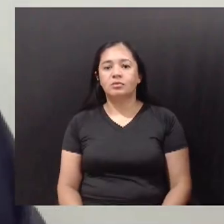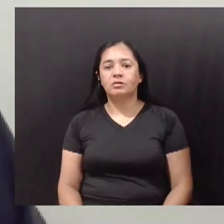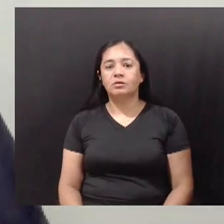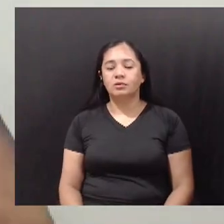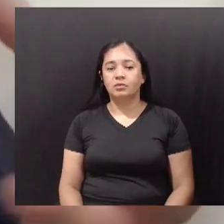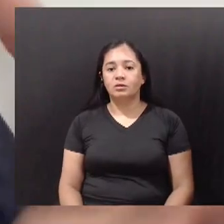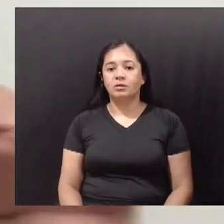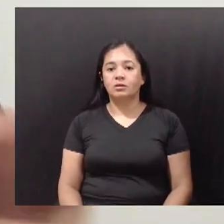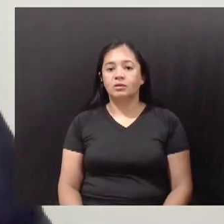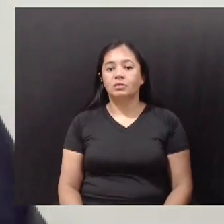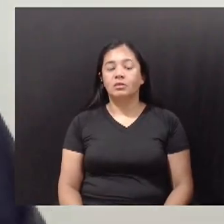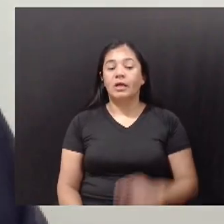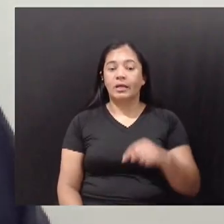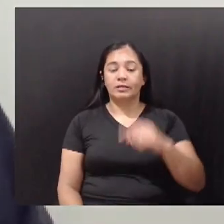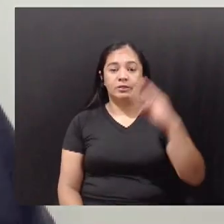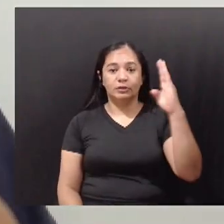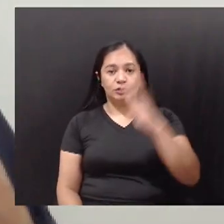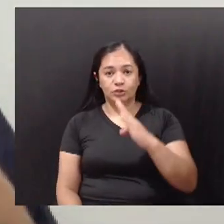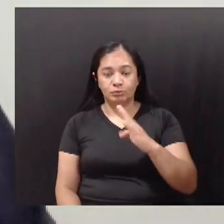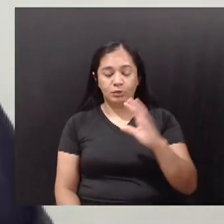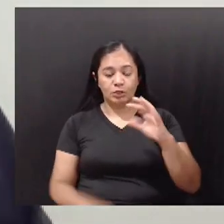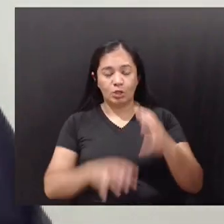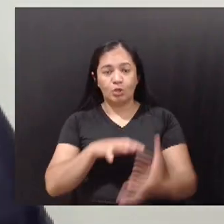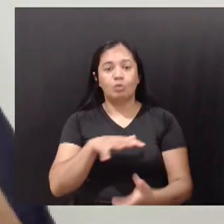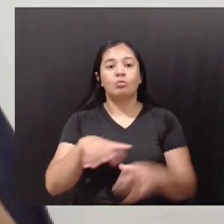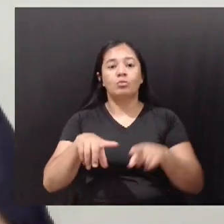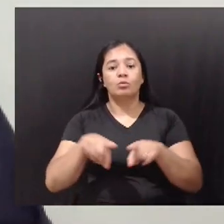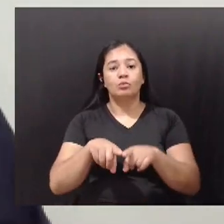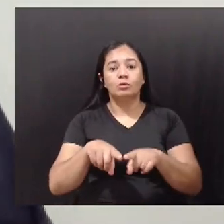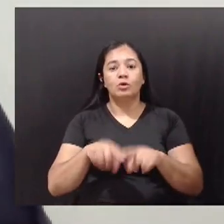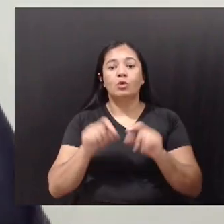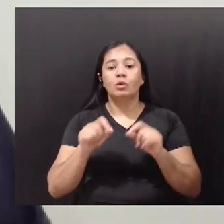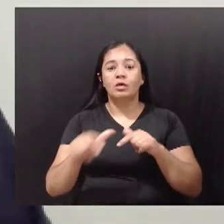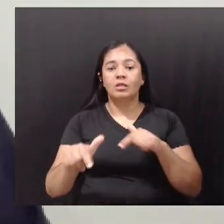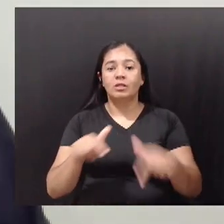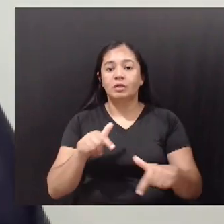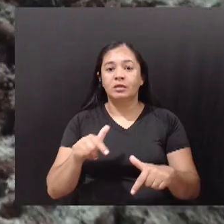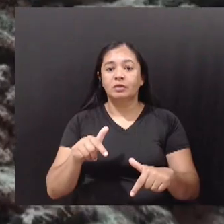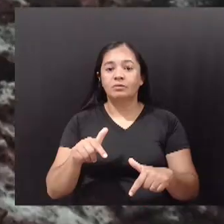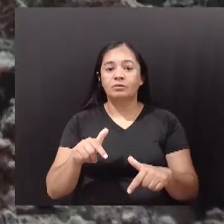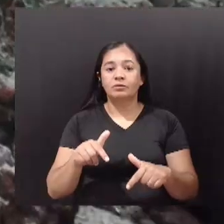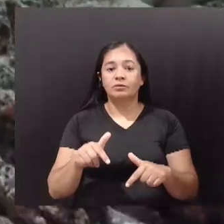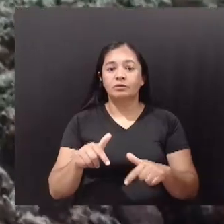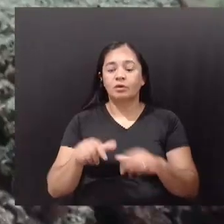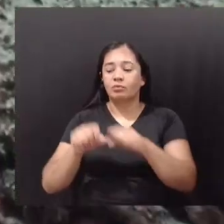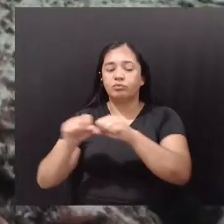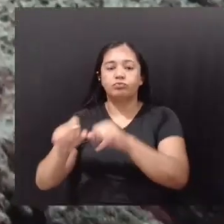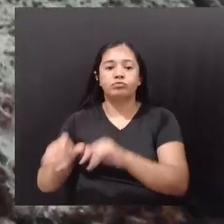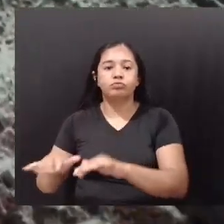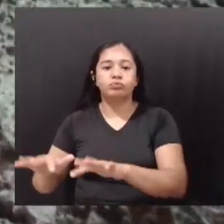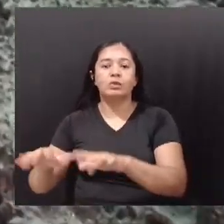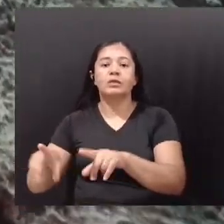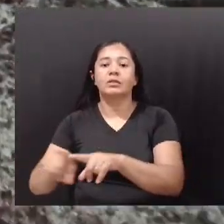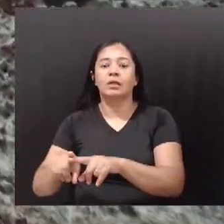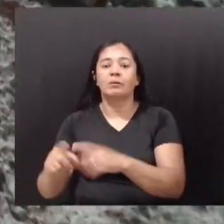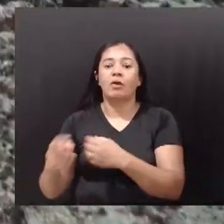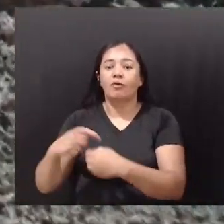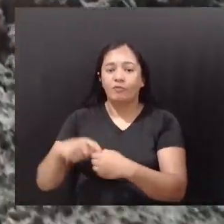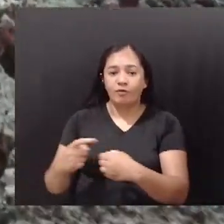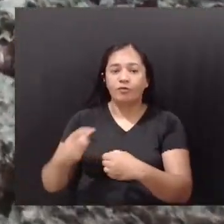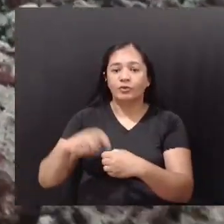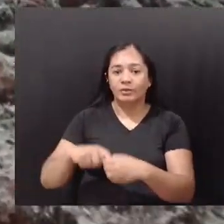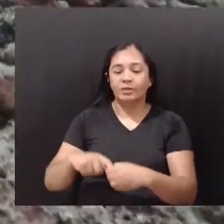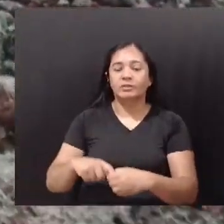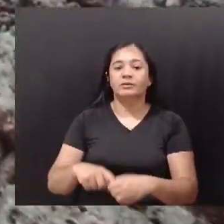aqui no Brasil e no mundo em geral, onde trabalham com a repopulação, o restabelecimento dessas colônias de corais. O que